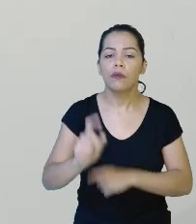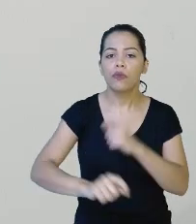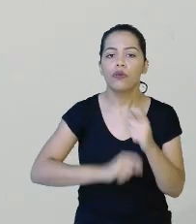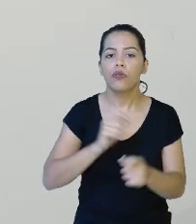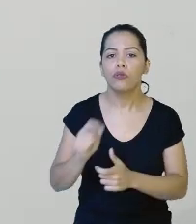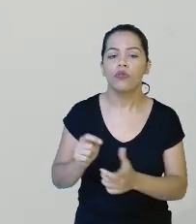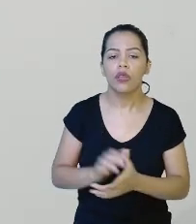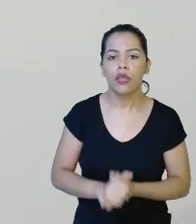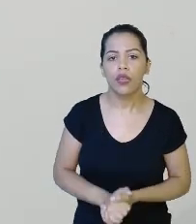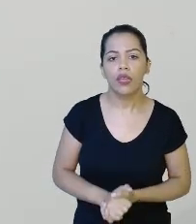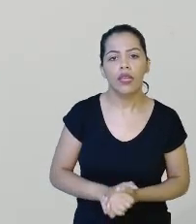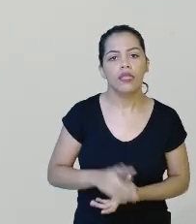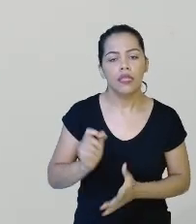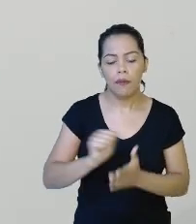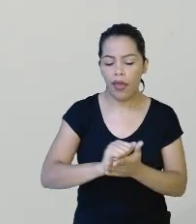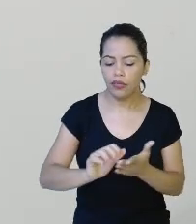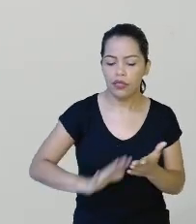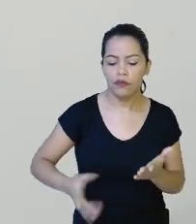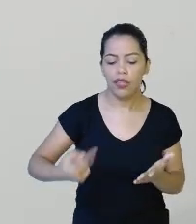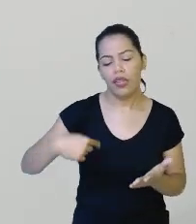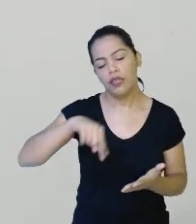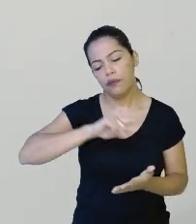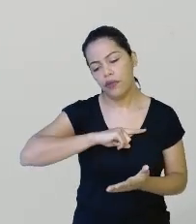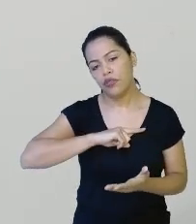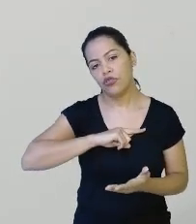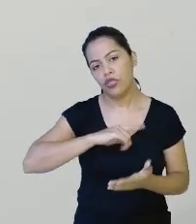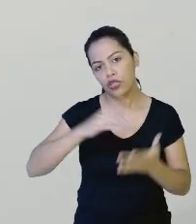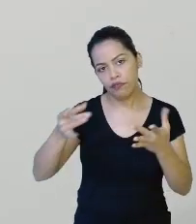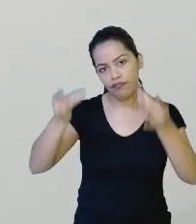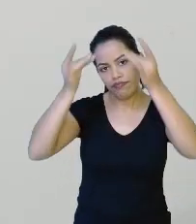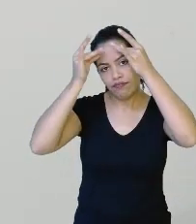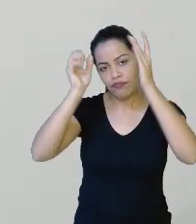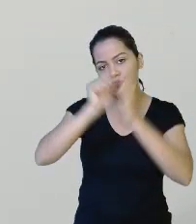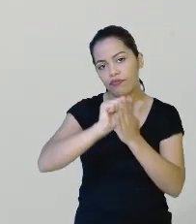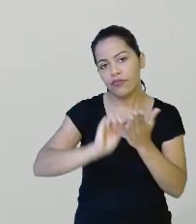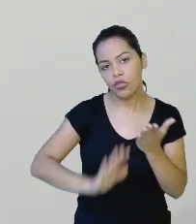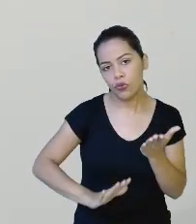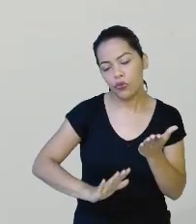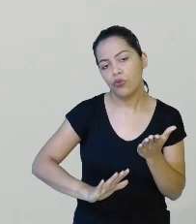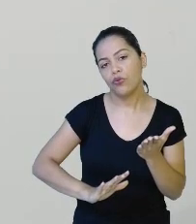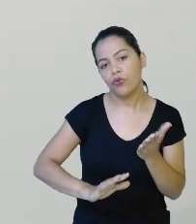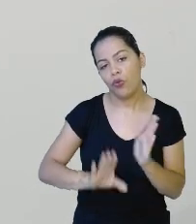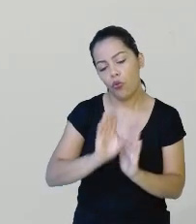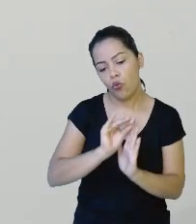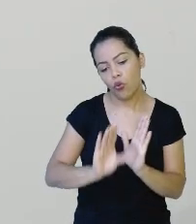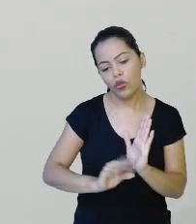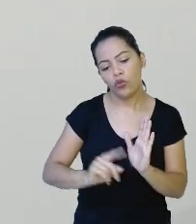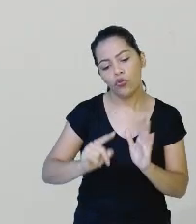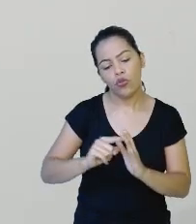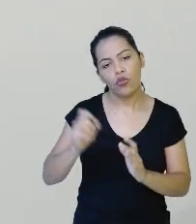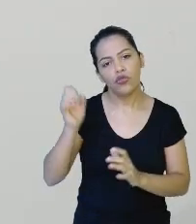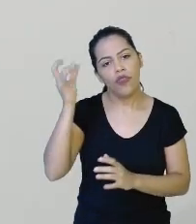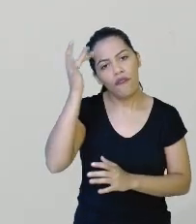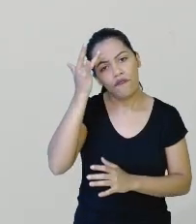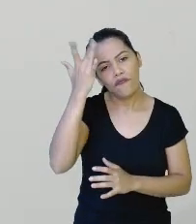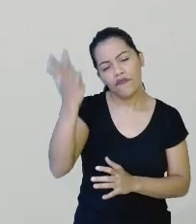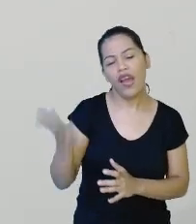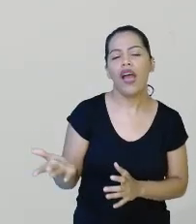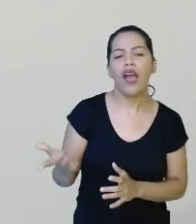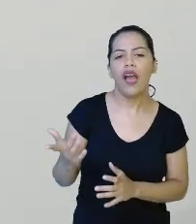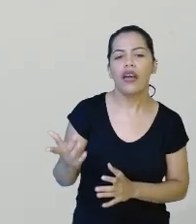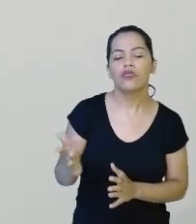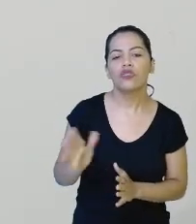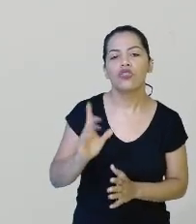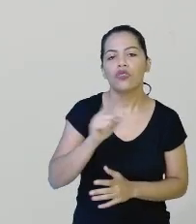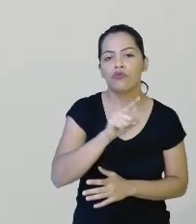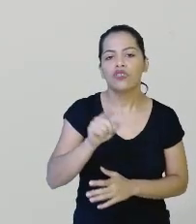aquela questão para a gente fixar o conteúdo. É uma questão bem fácil, o conteúdo de hoje foi um conteúdo assim que vocês já